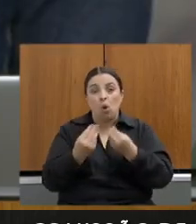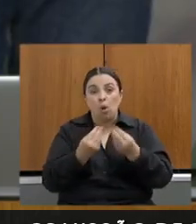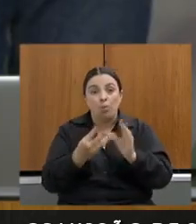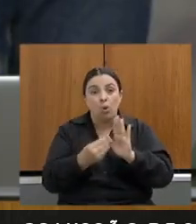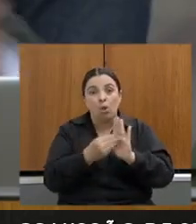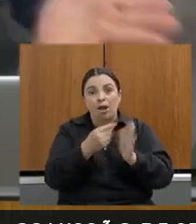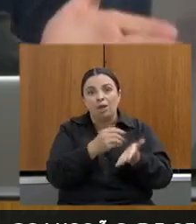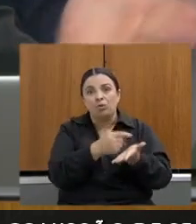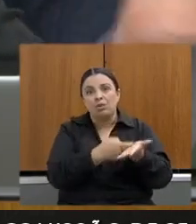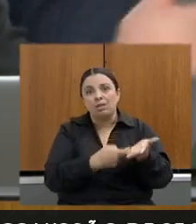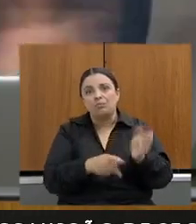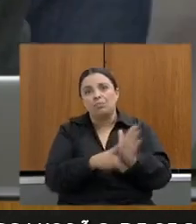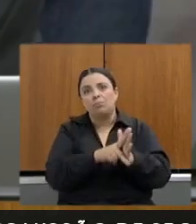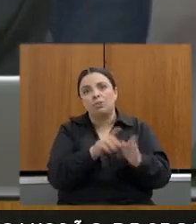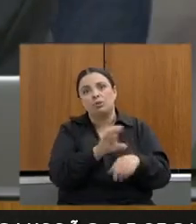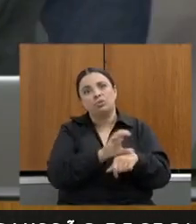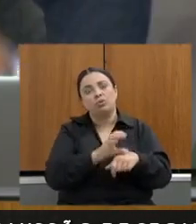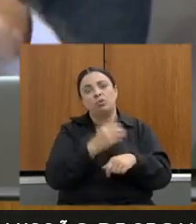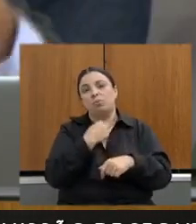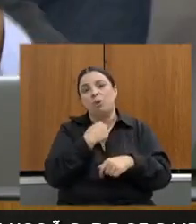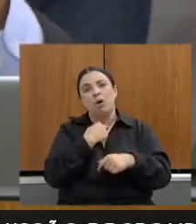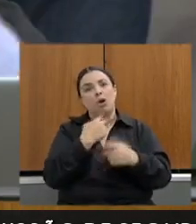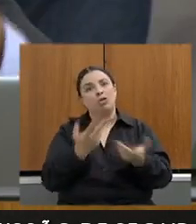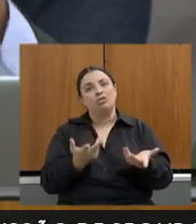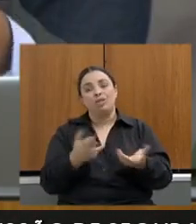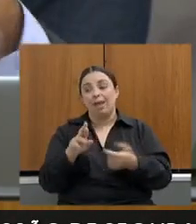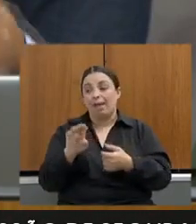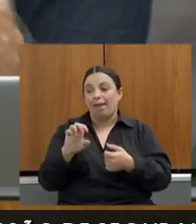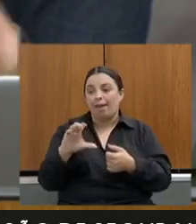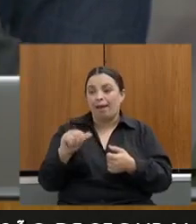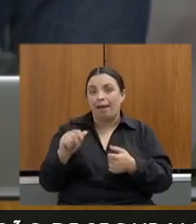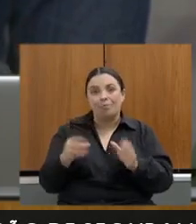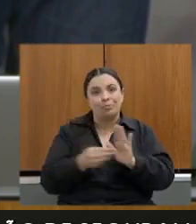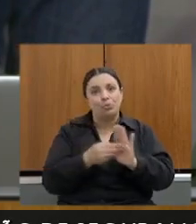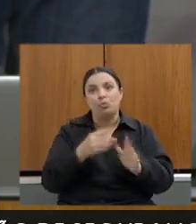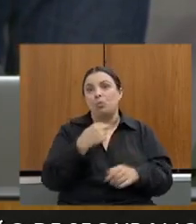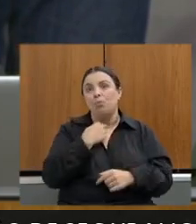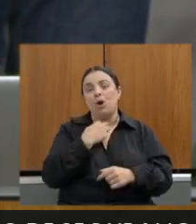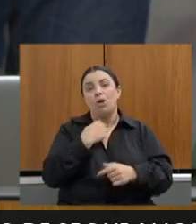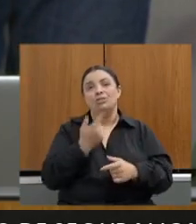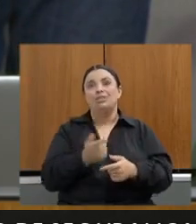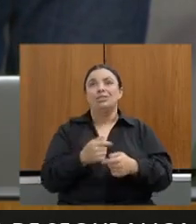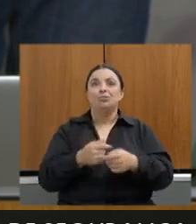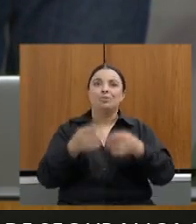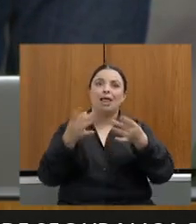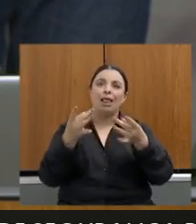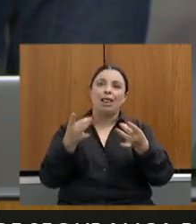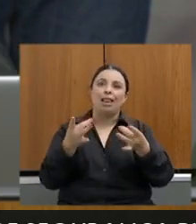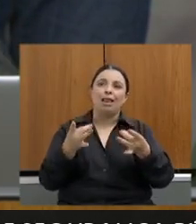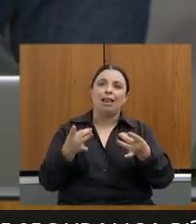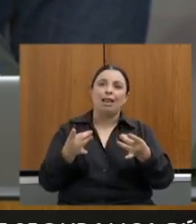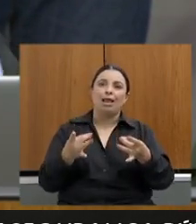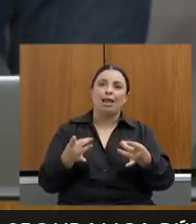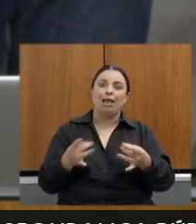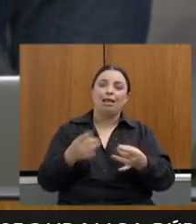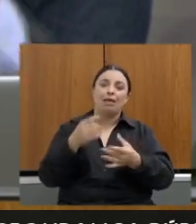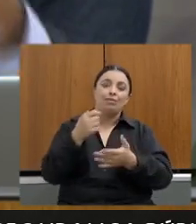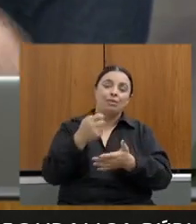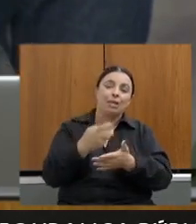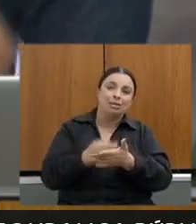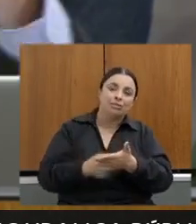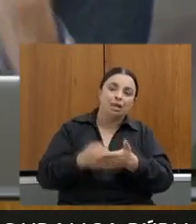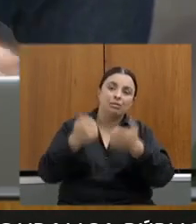tênis a construção assim como também não posso escrever recado então tipo fala isso de idade que a gente várias vezes para que eles parassem de